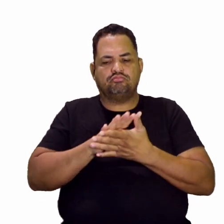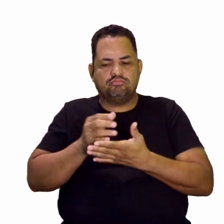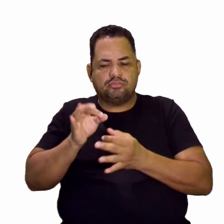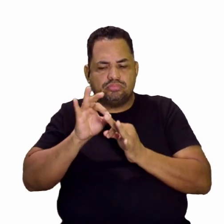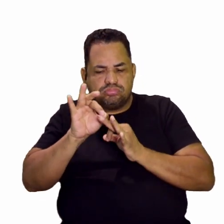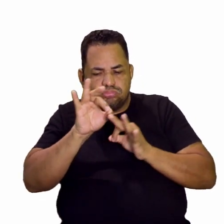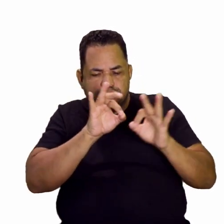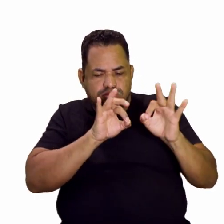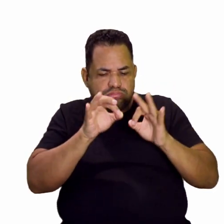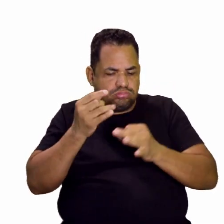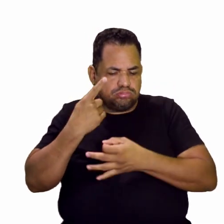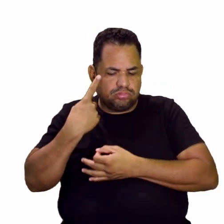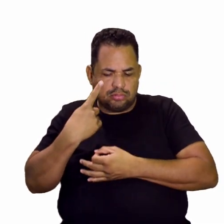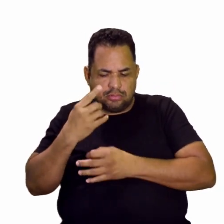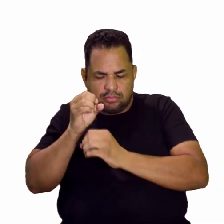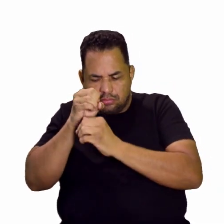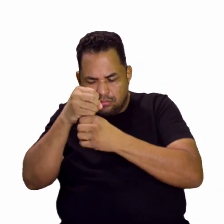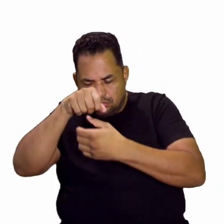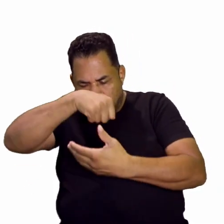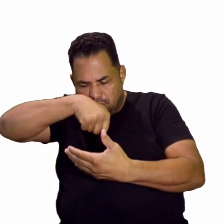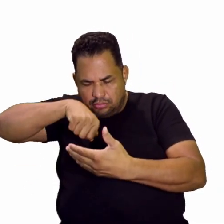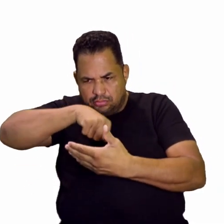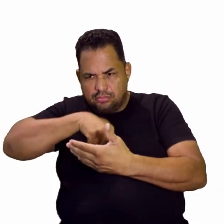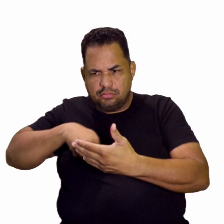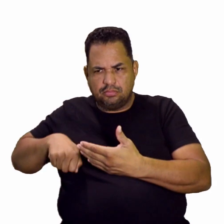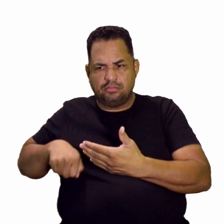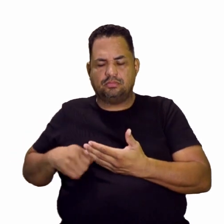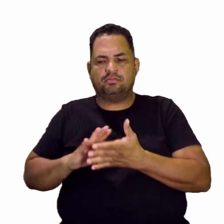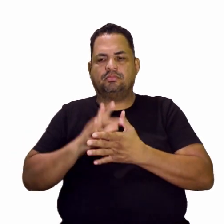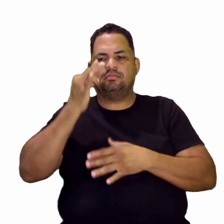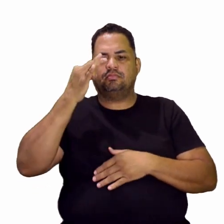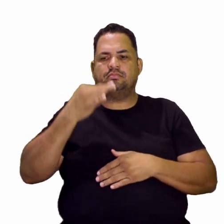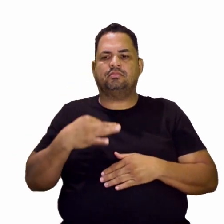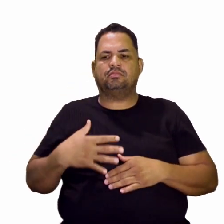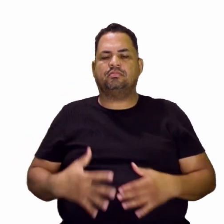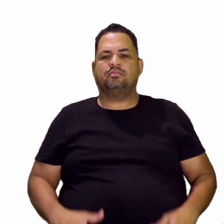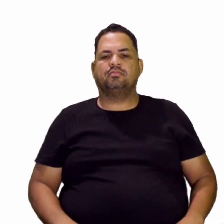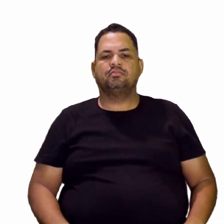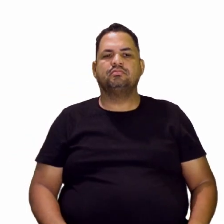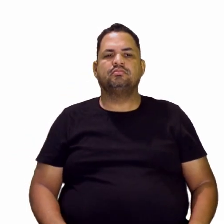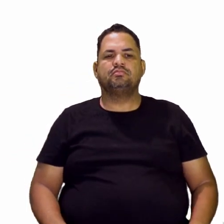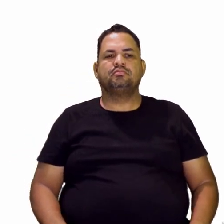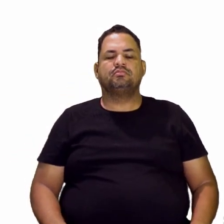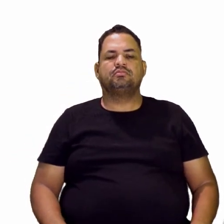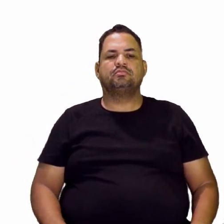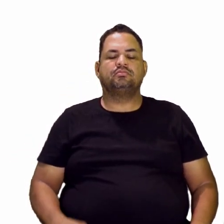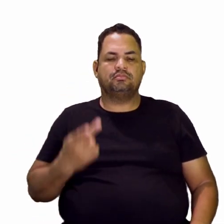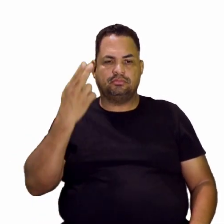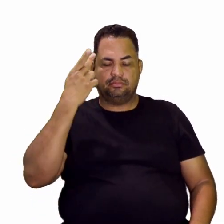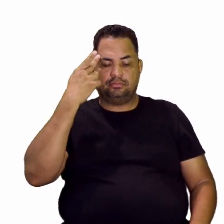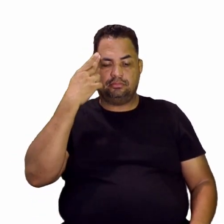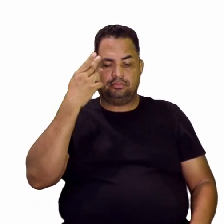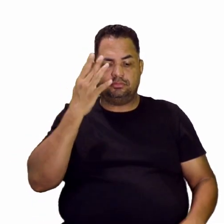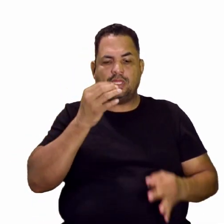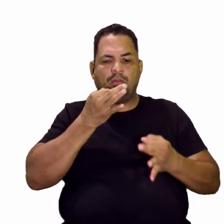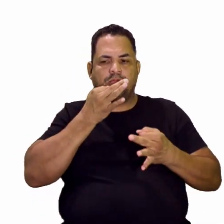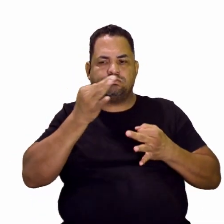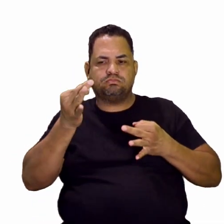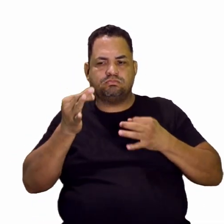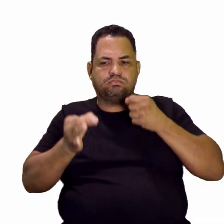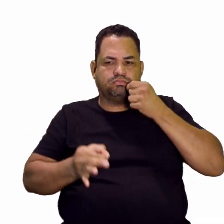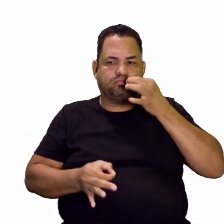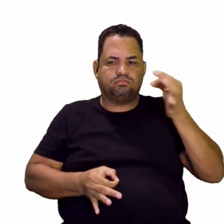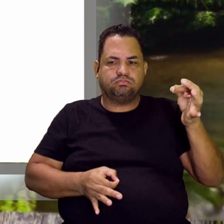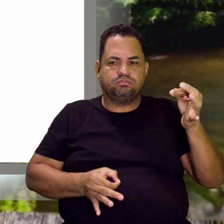cuidadosamente e anotados. Tá bom? Geralmente as hipóteses que a gente gera sobre aquilo,